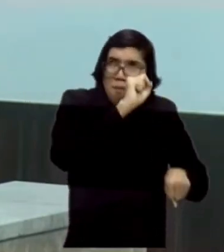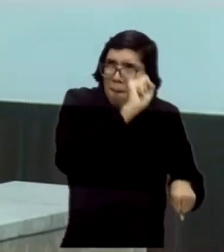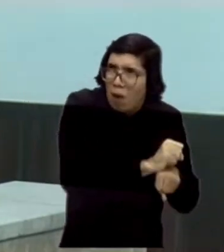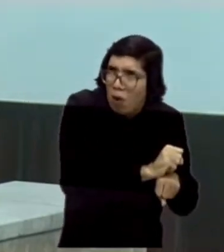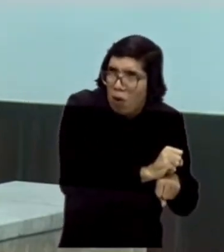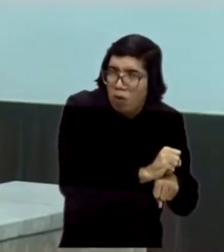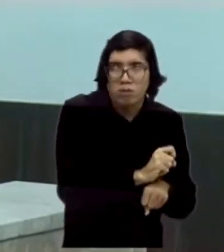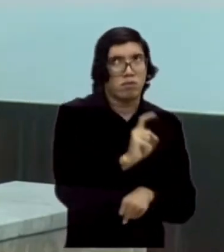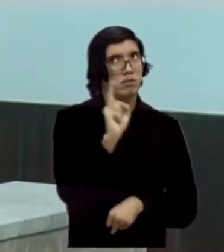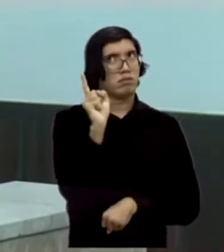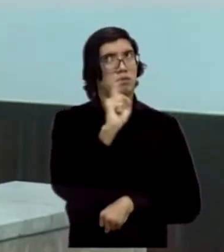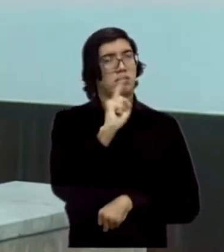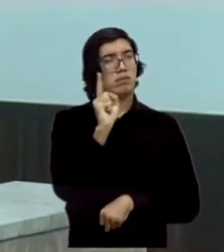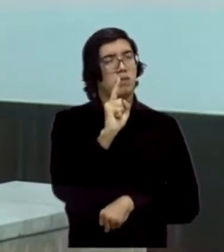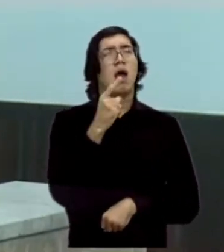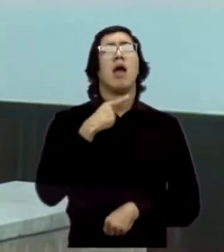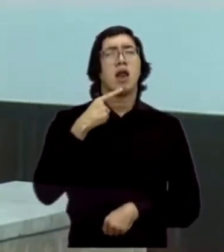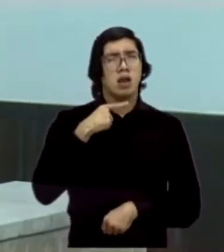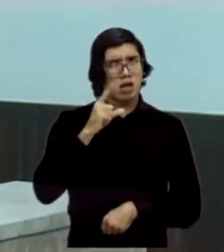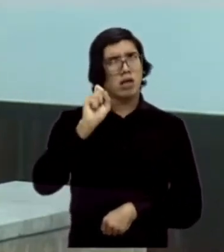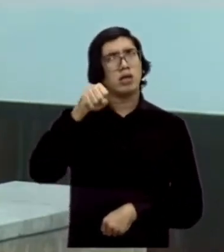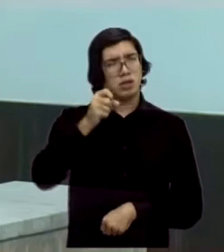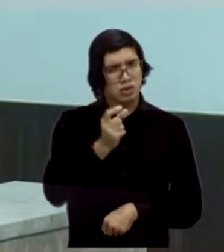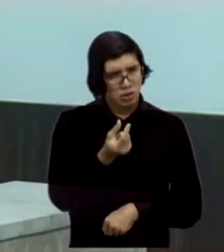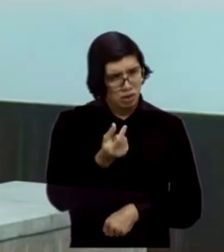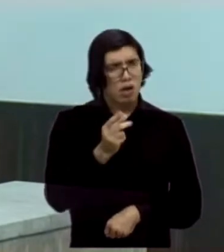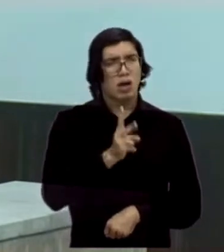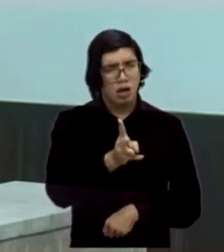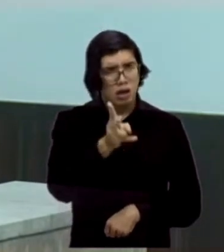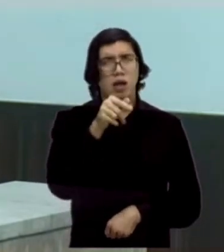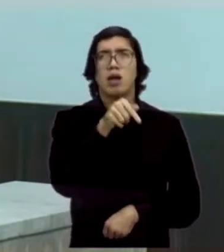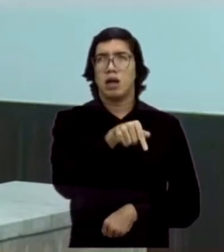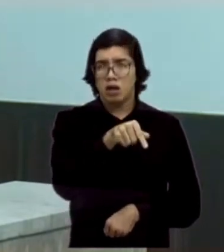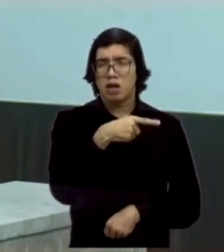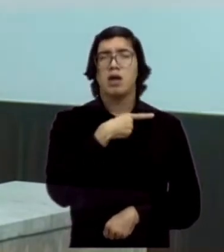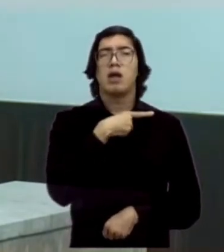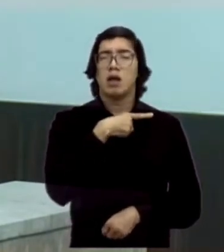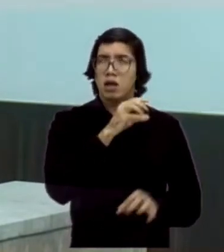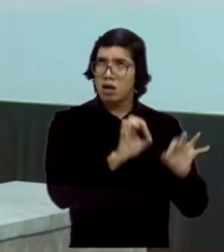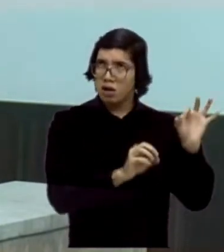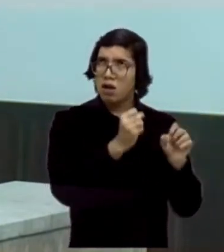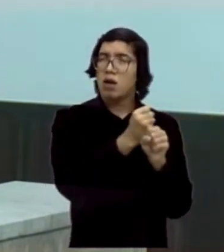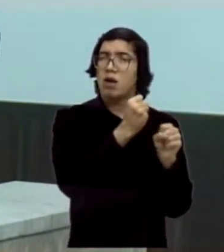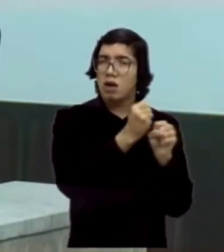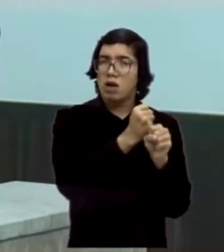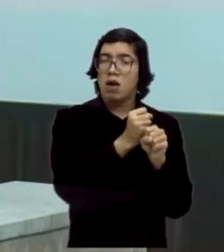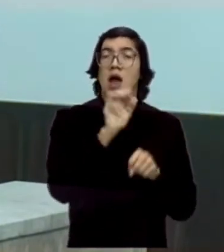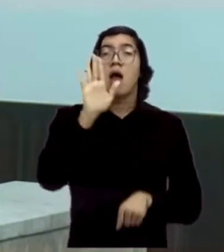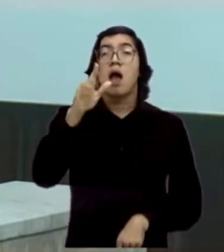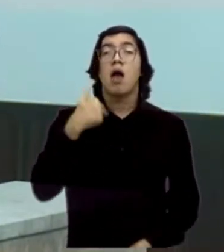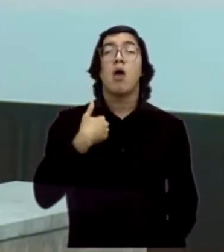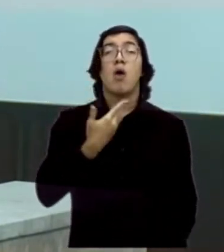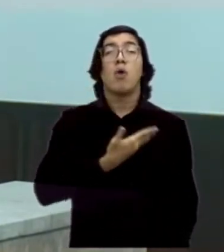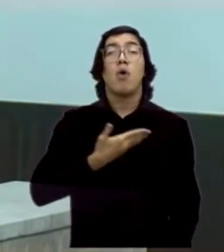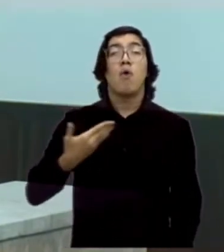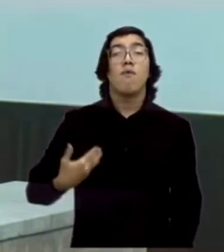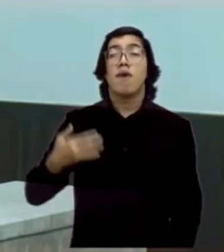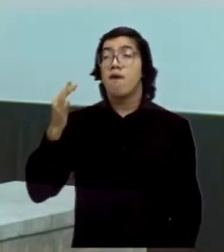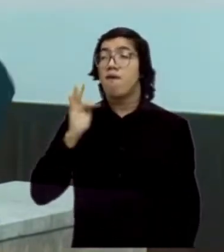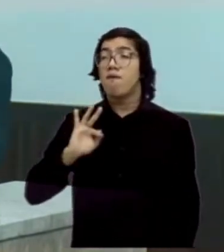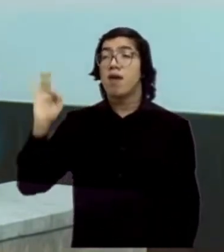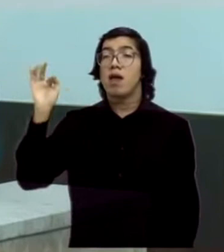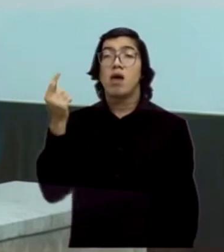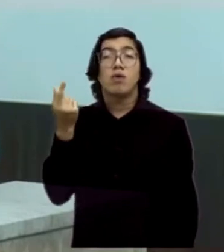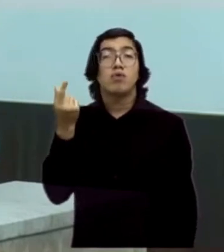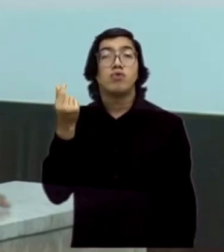recurso próprio. Quem está devendo ao município é o governo federal, que não passou os recursos ainda, mas isso